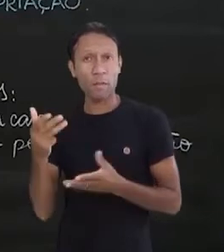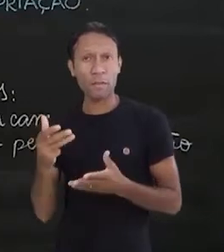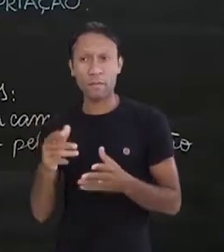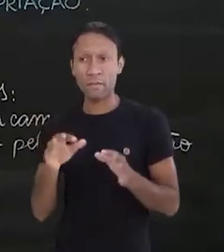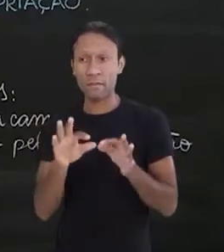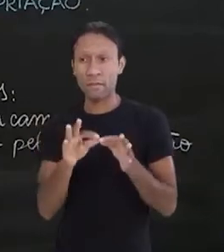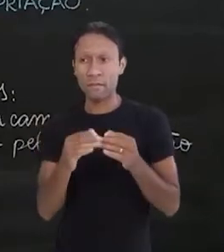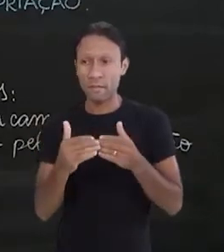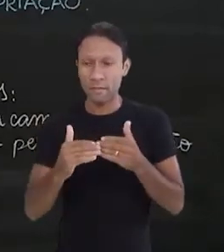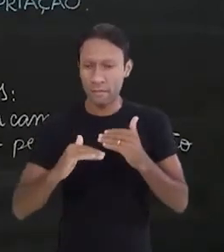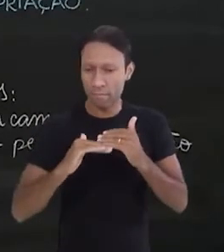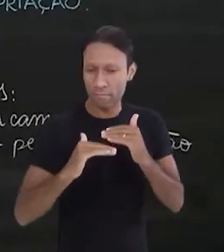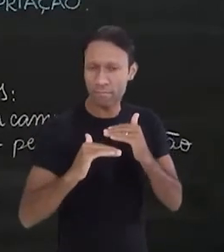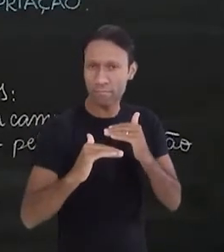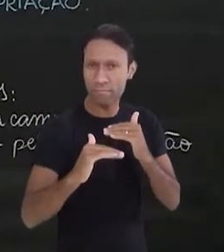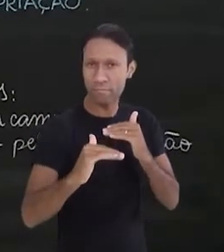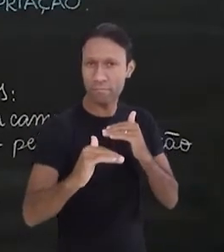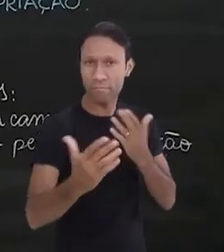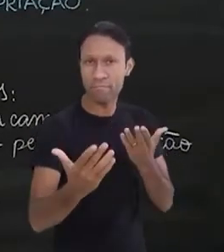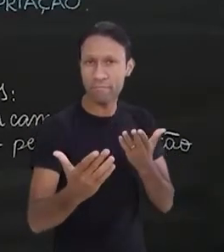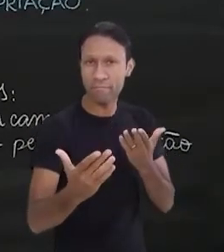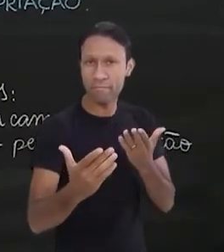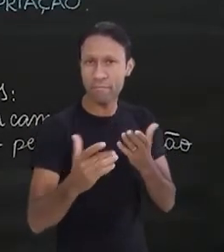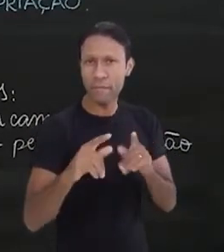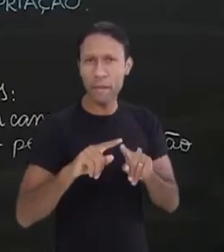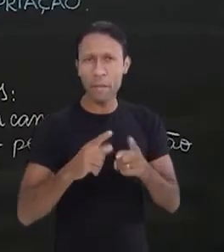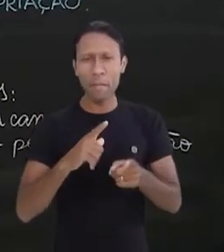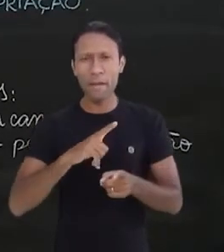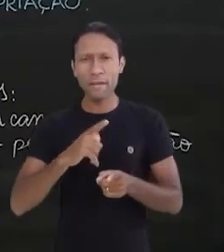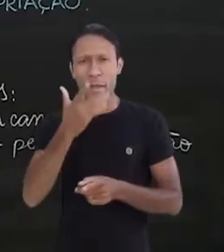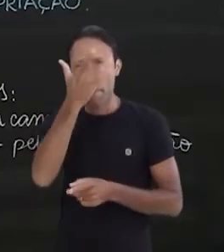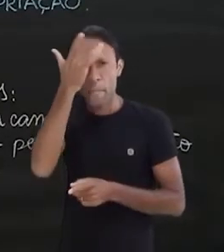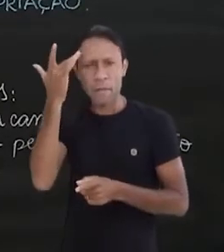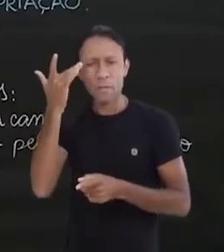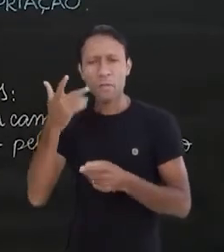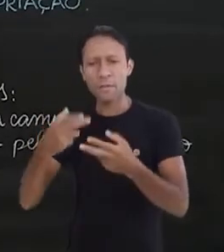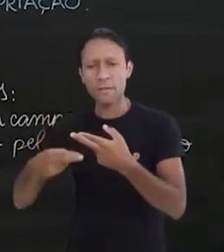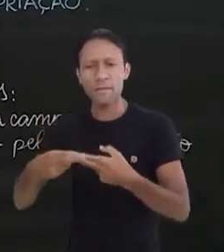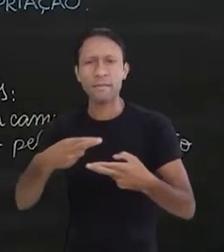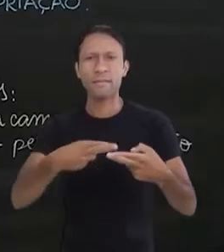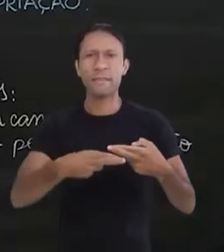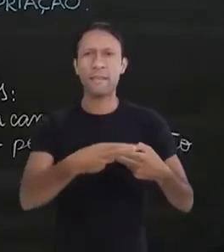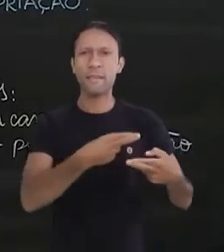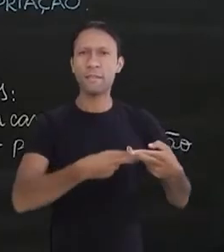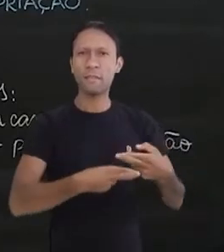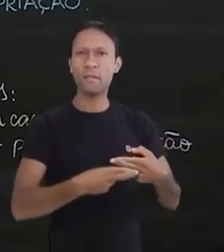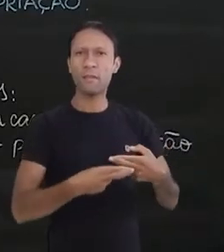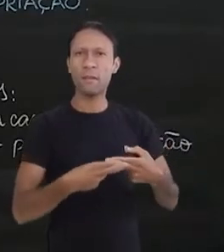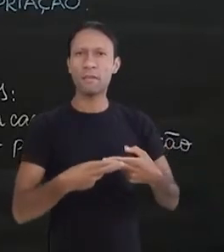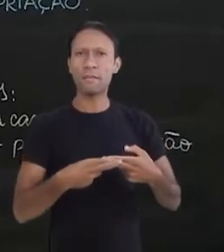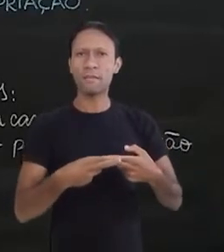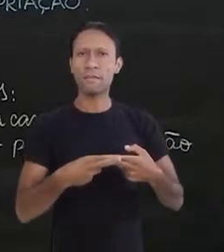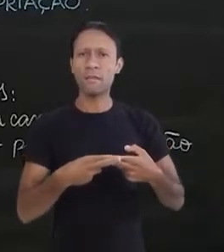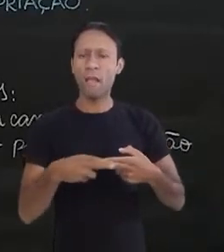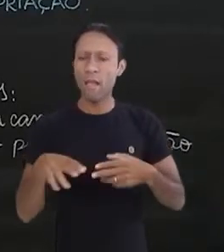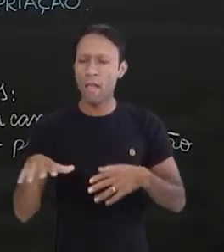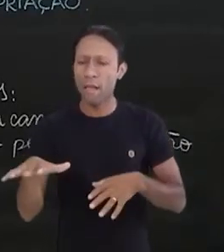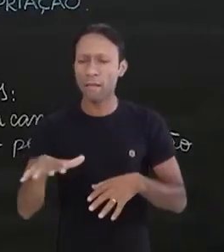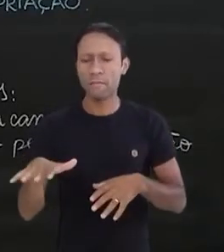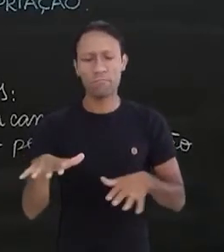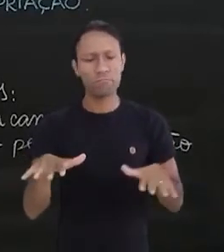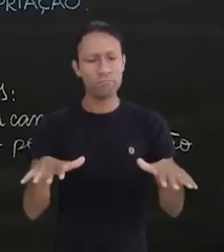considerar simplesmente o fato onde há pessoas interagindo em regiões, em